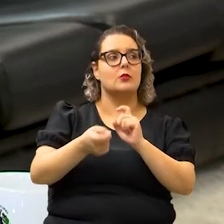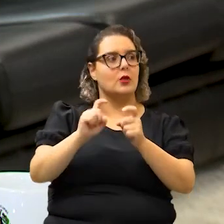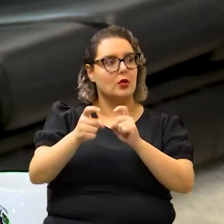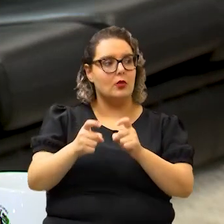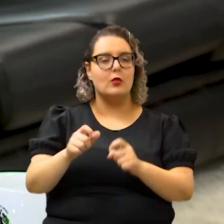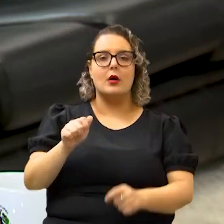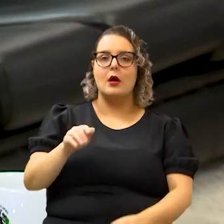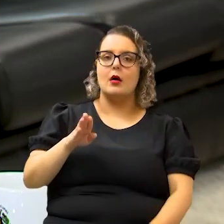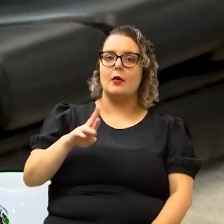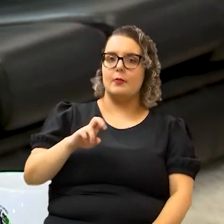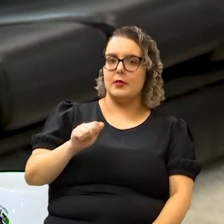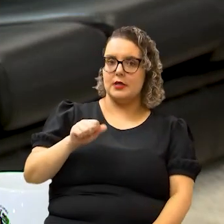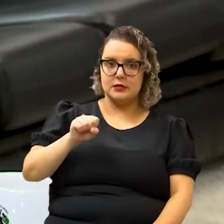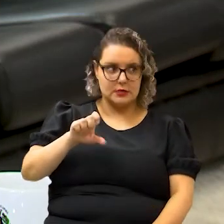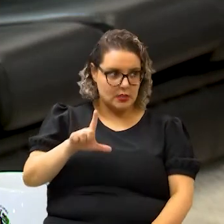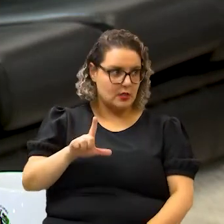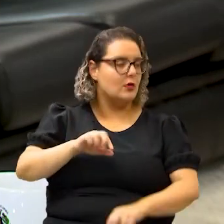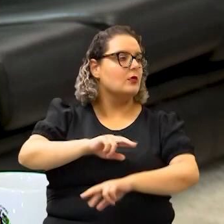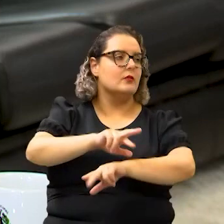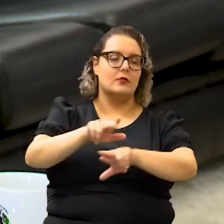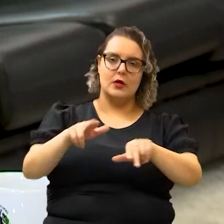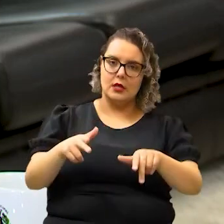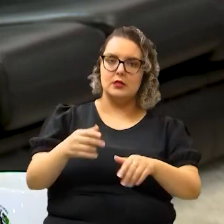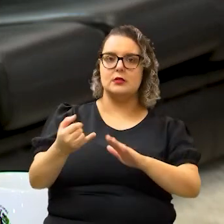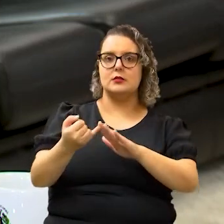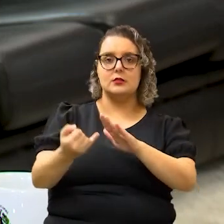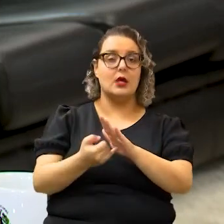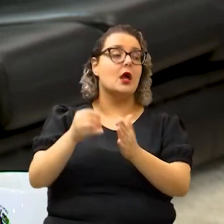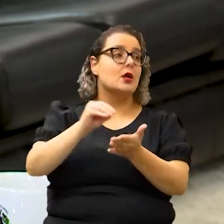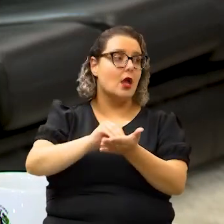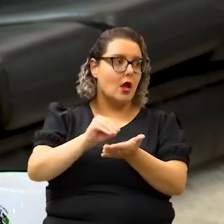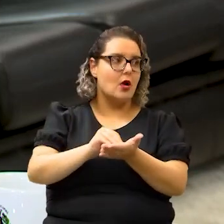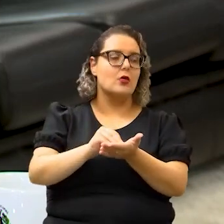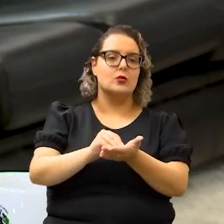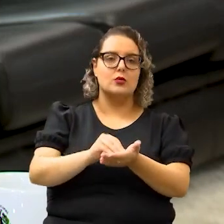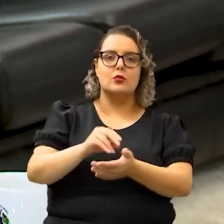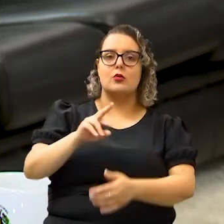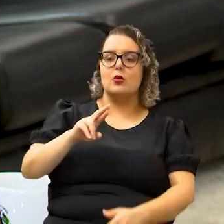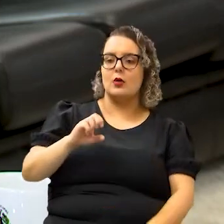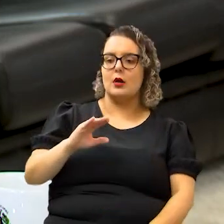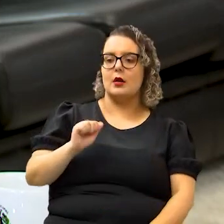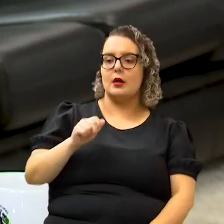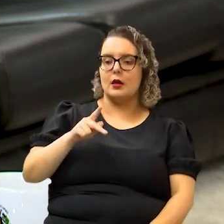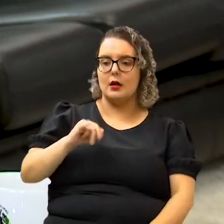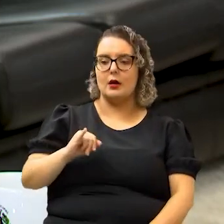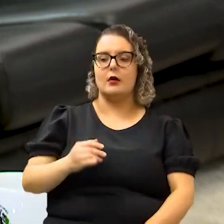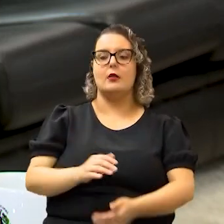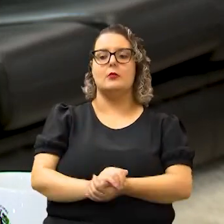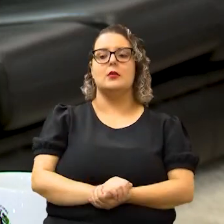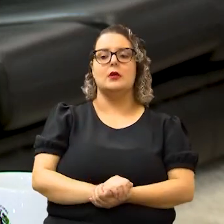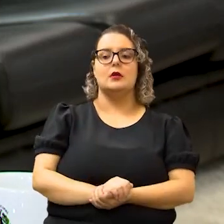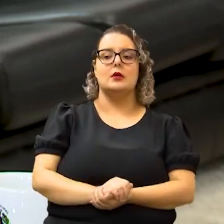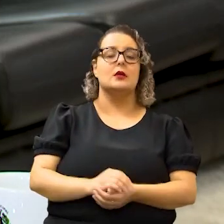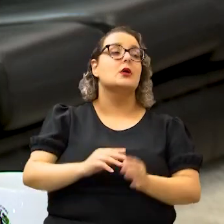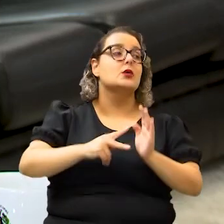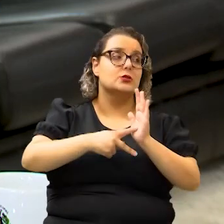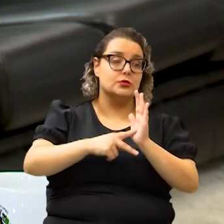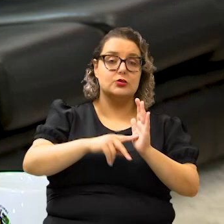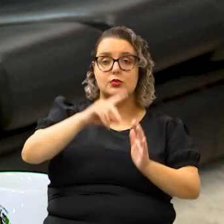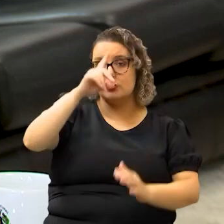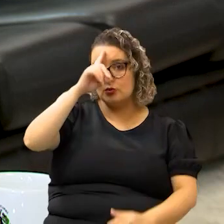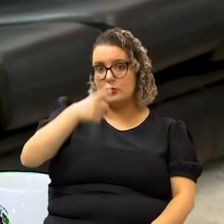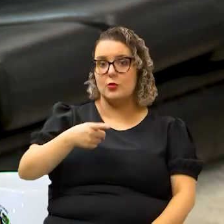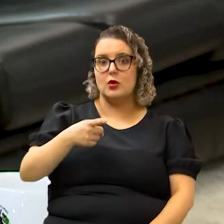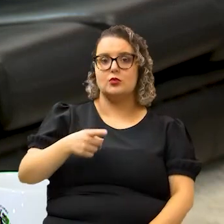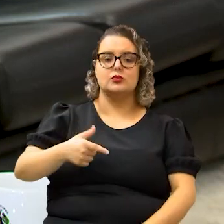aí nós fizemos reuniões com a Brasel, com várias entidades, junto com o Conselho. E a última foi com o RECAP, né, que é o Sindicato